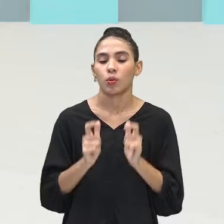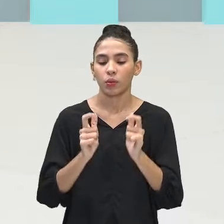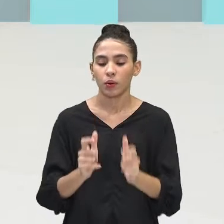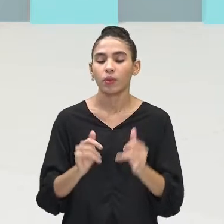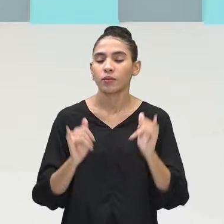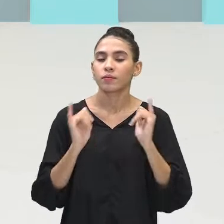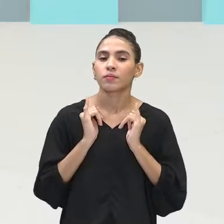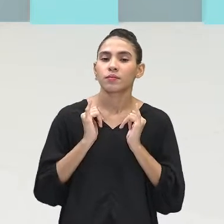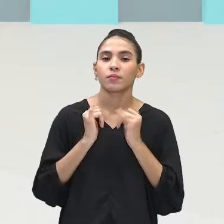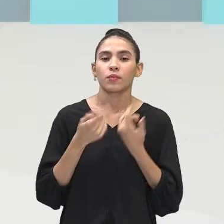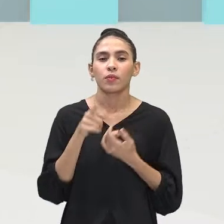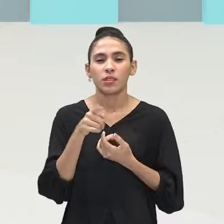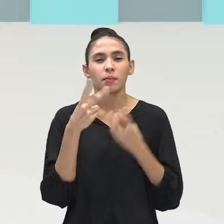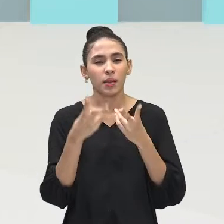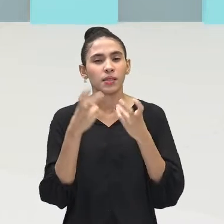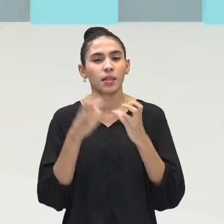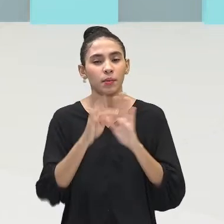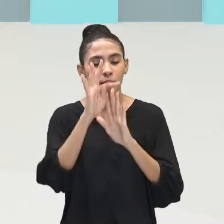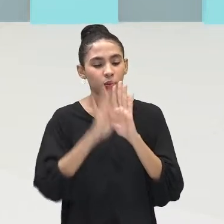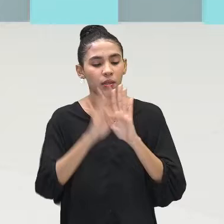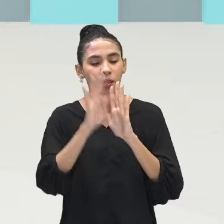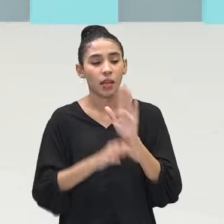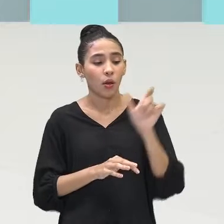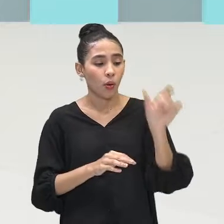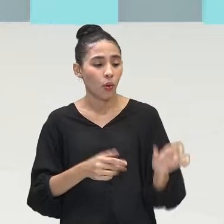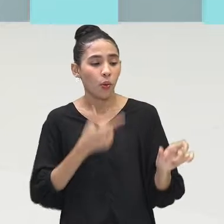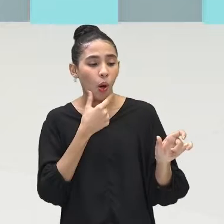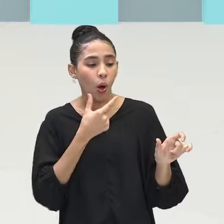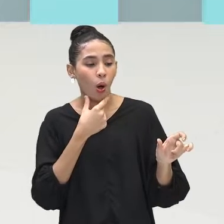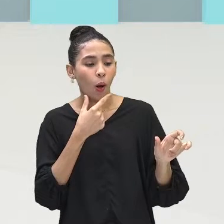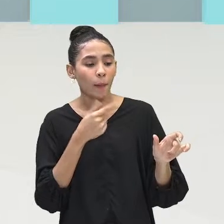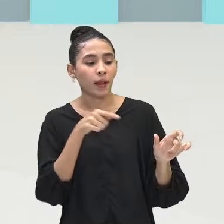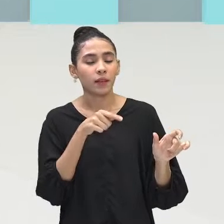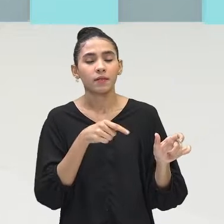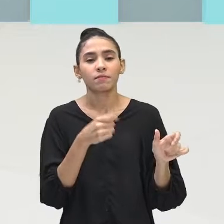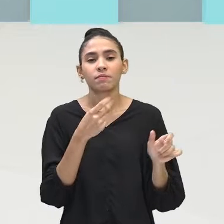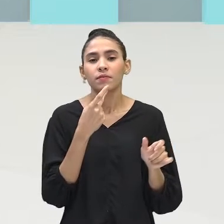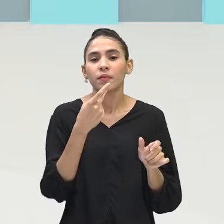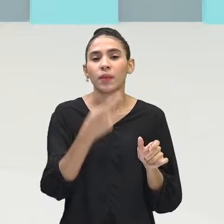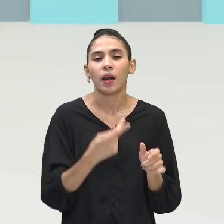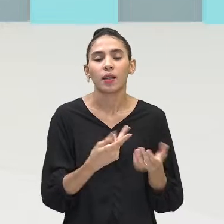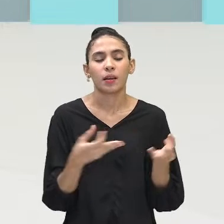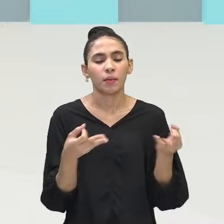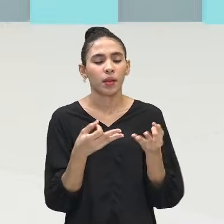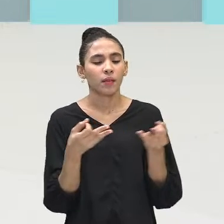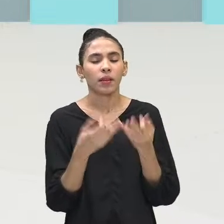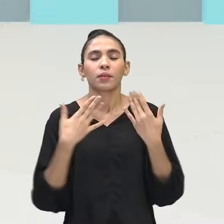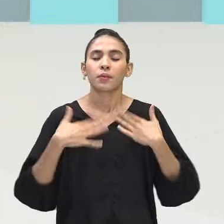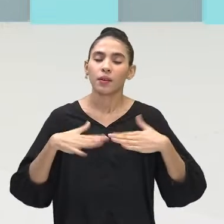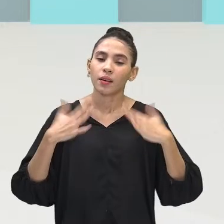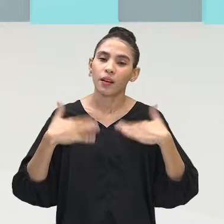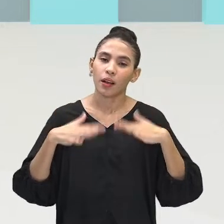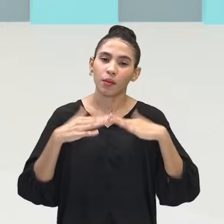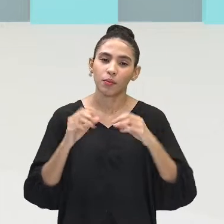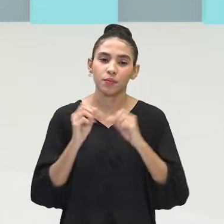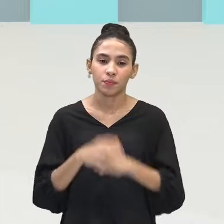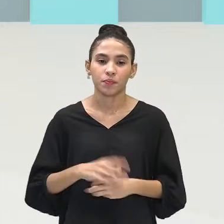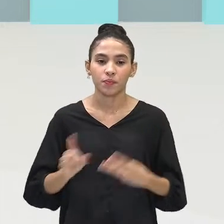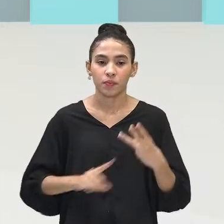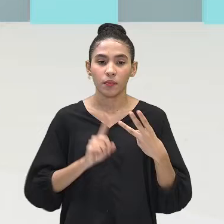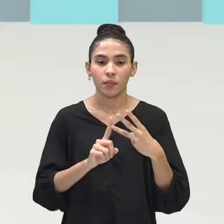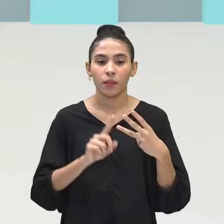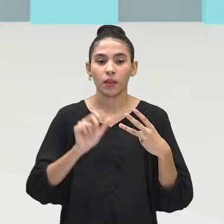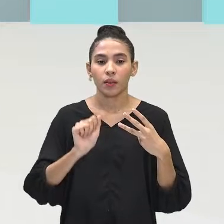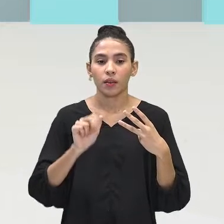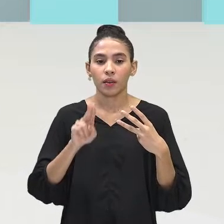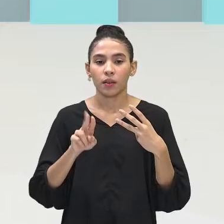O pastor ali falando, nossa, que lugar tranquilo, cheio de paz. É justamente essa expressão sendo trabalhada, tá bom? Nós